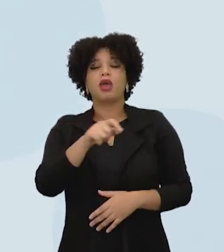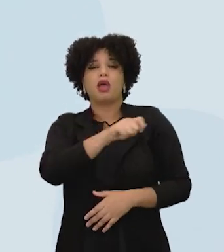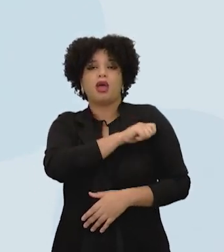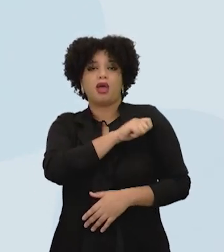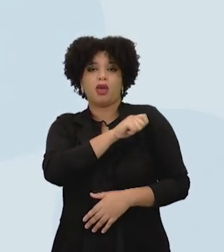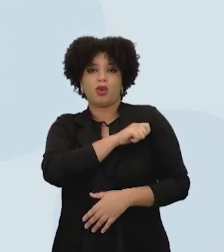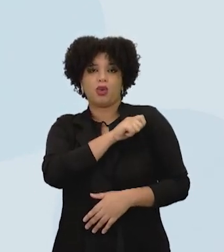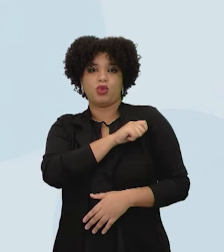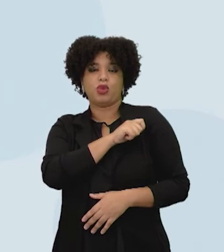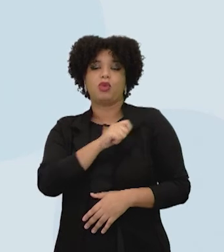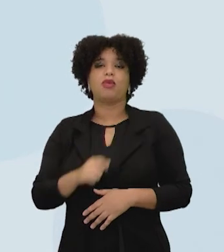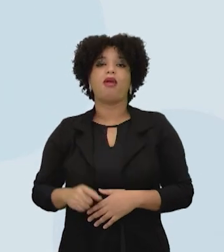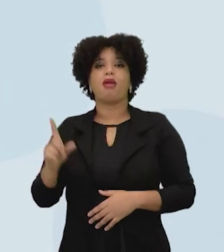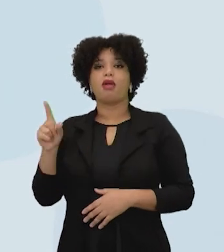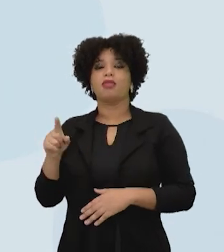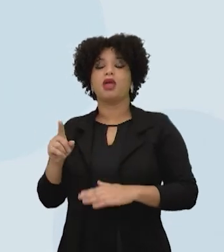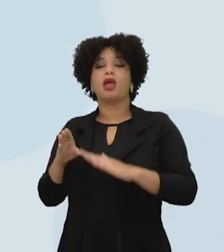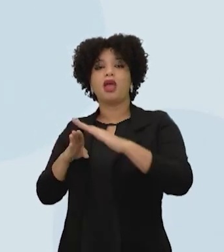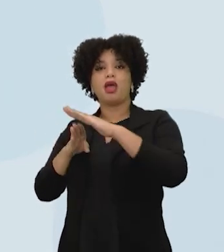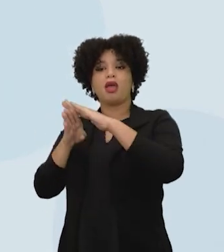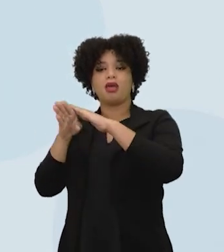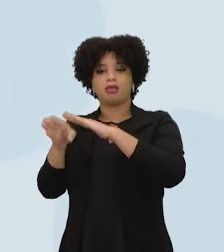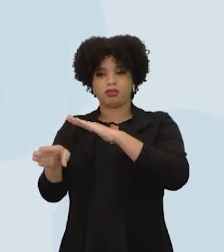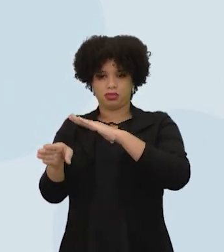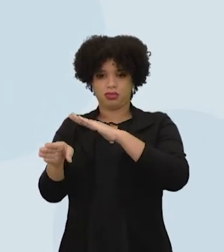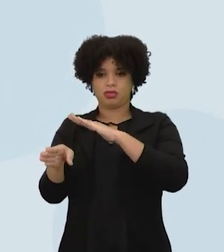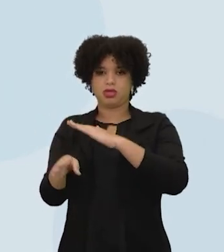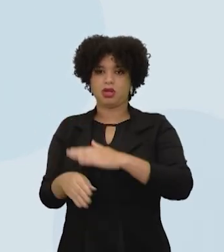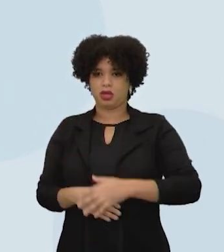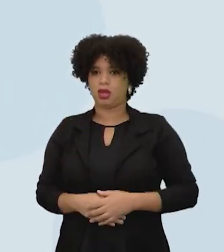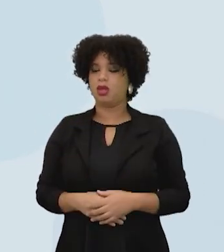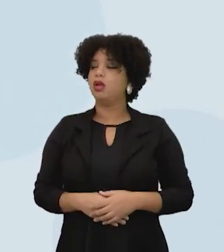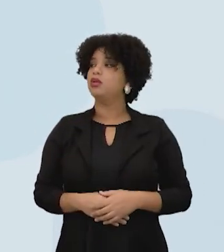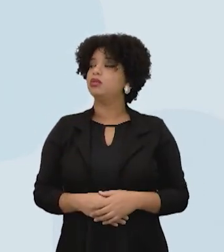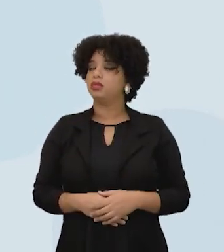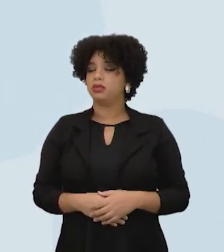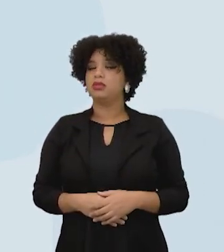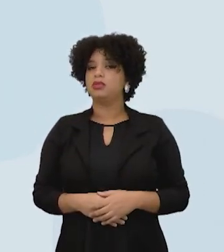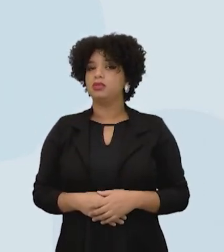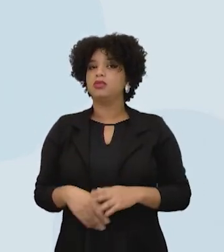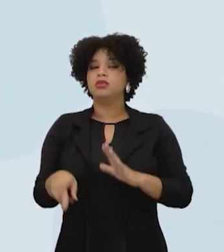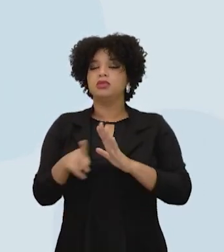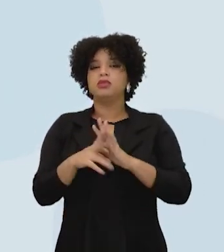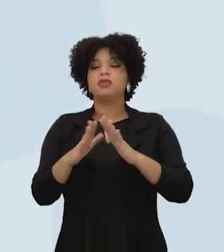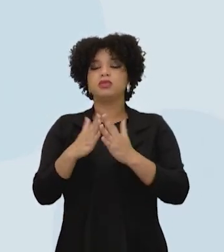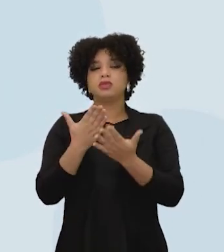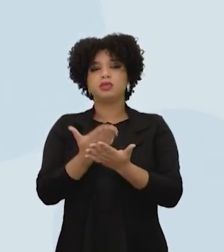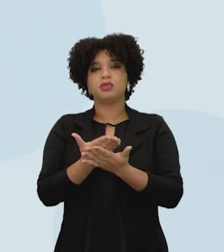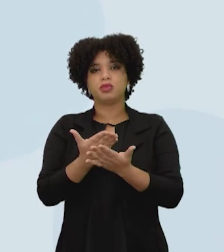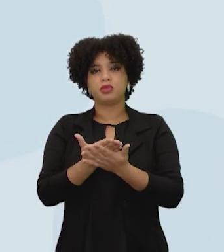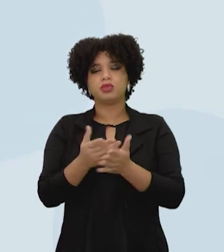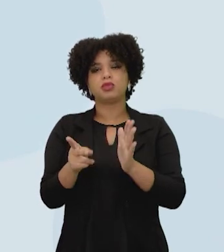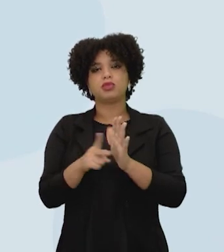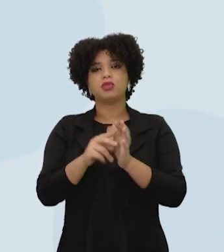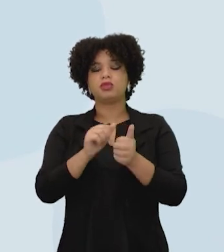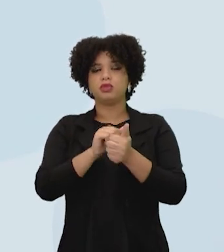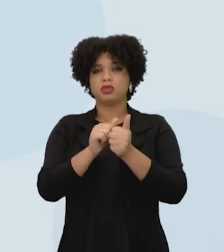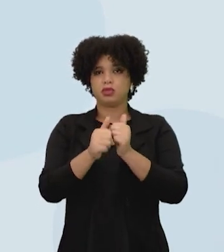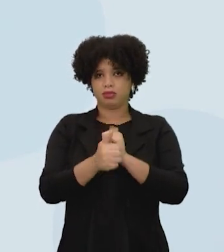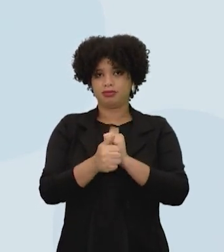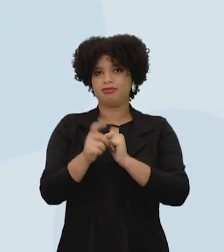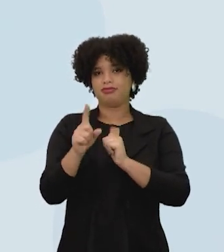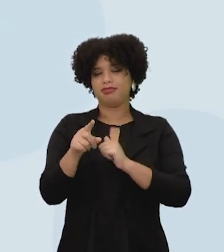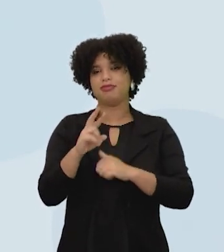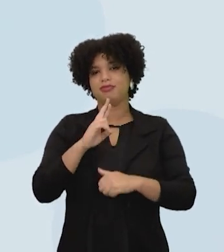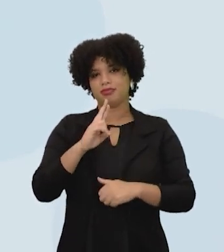né? Esse ao entrarem em dá essa ideia de que eu estou determinando um momento, um tempo. Então por isso a